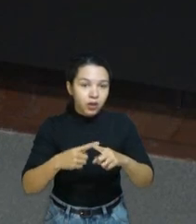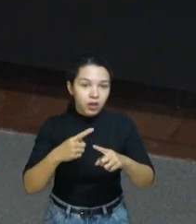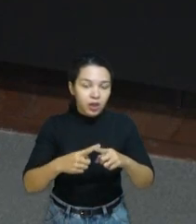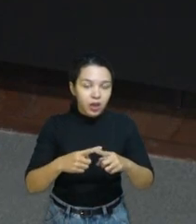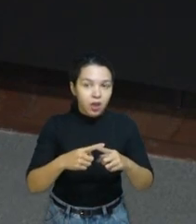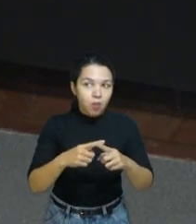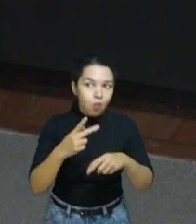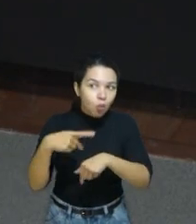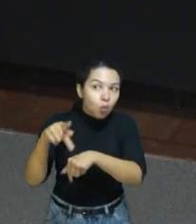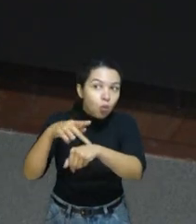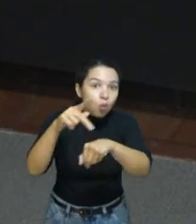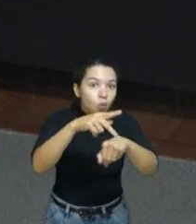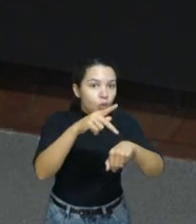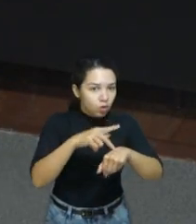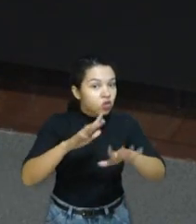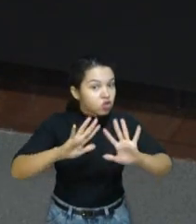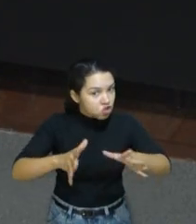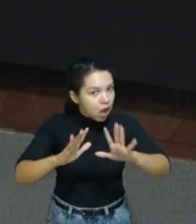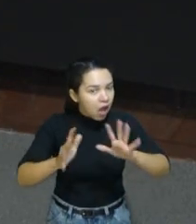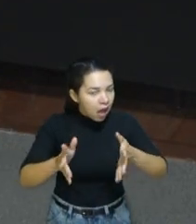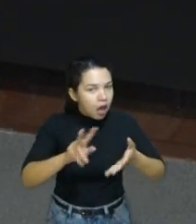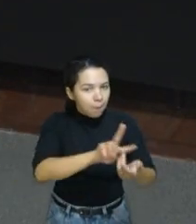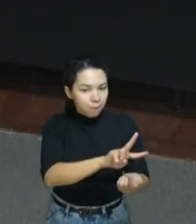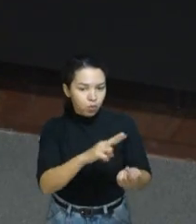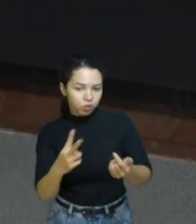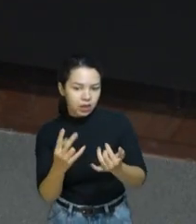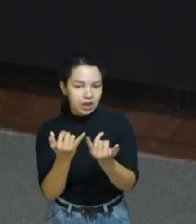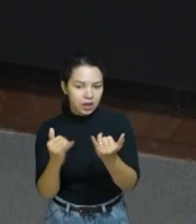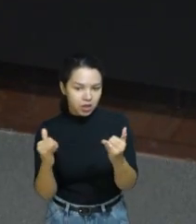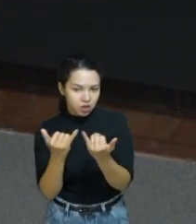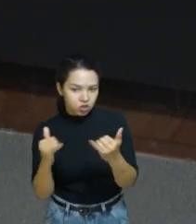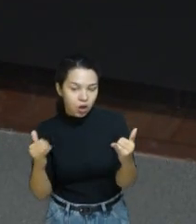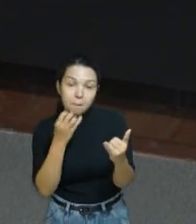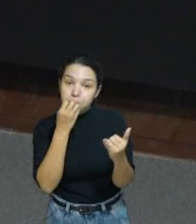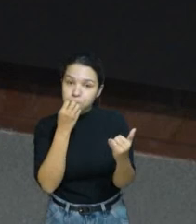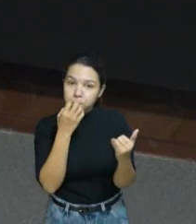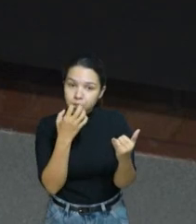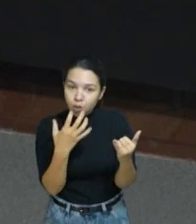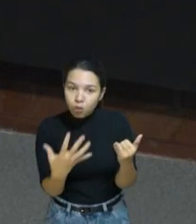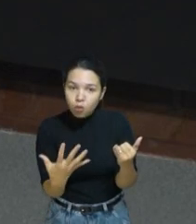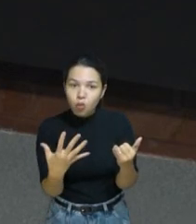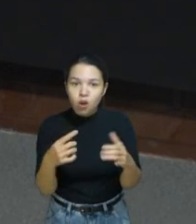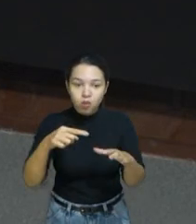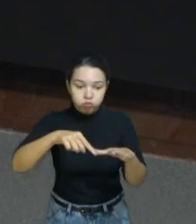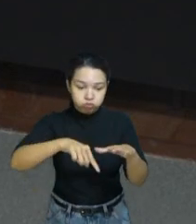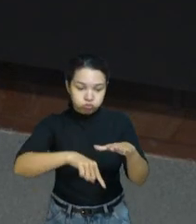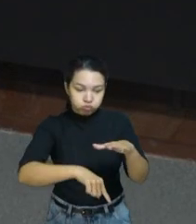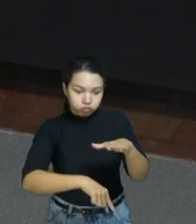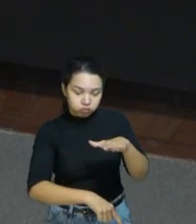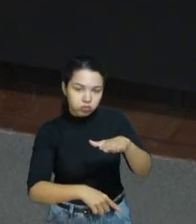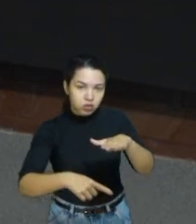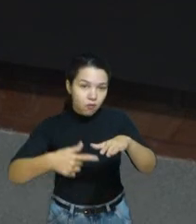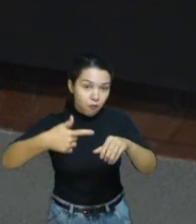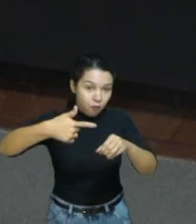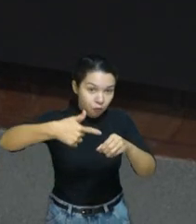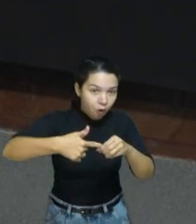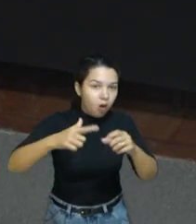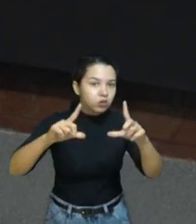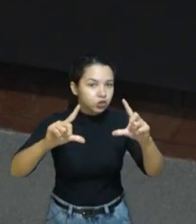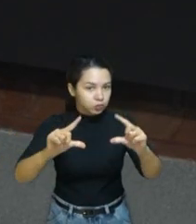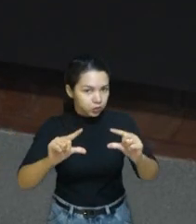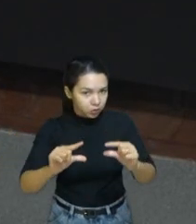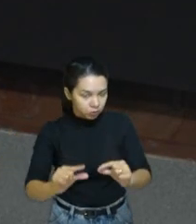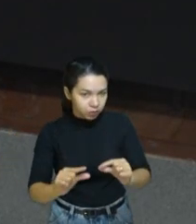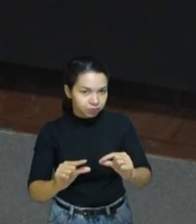boa, uma redução bastante de consumo do combustível fóssil na carteira energética, mas a